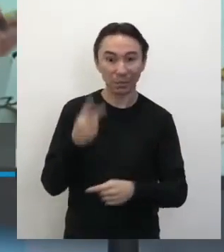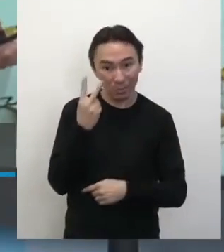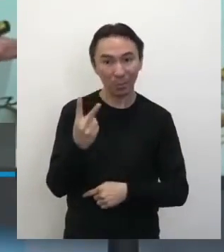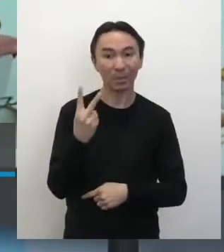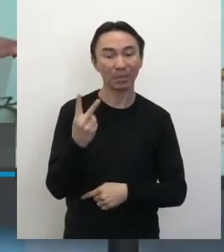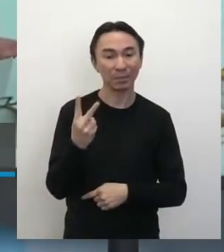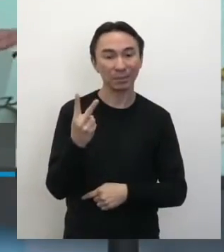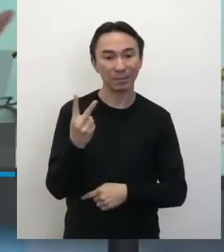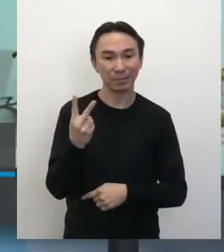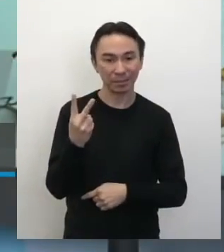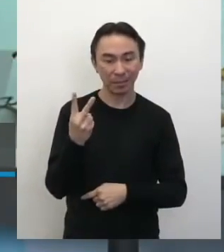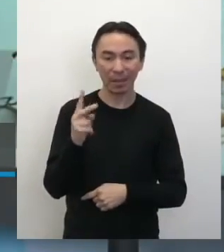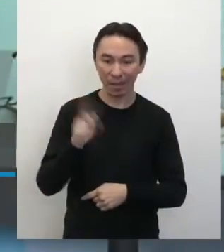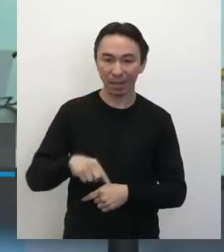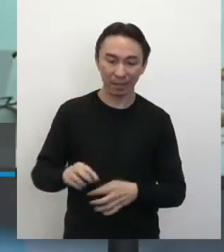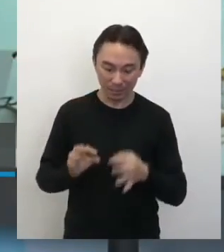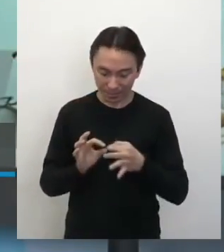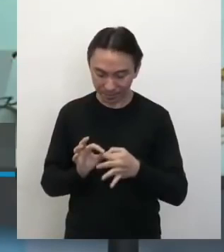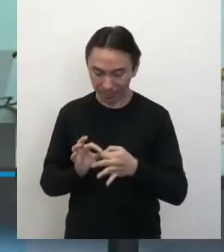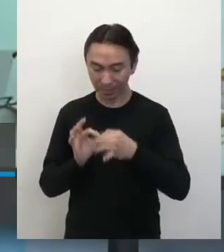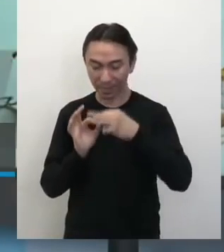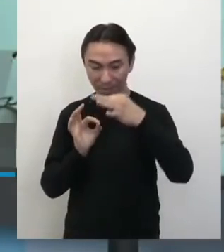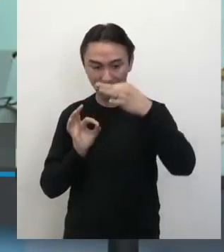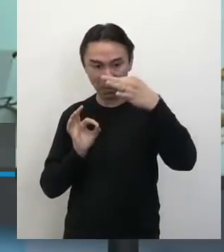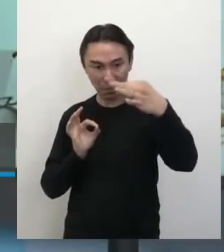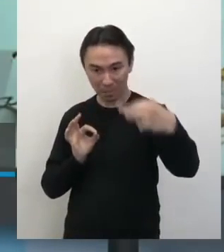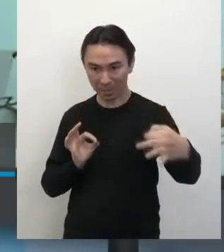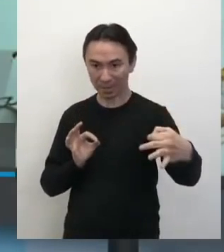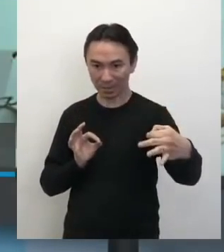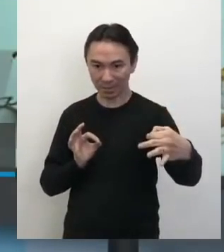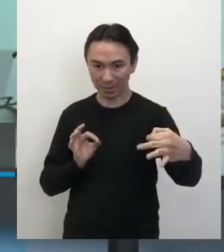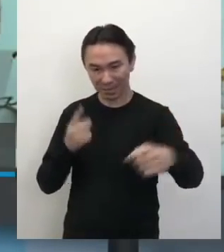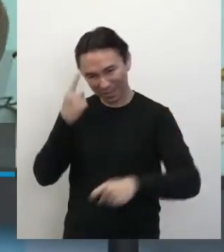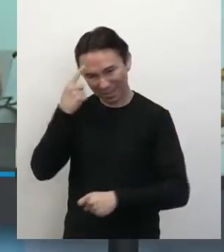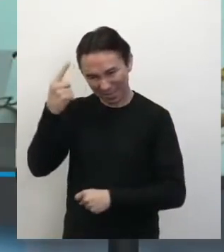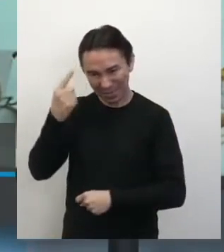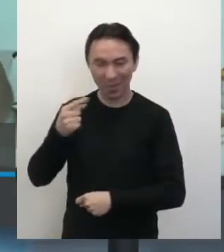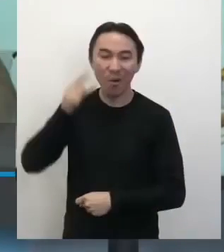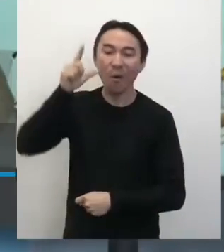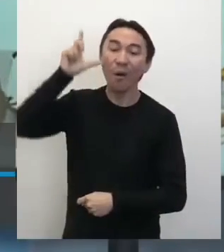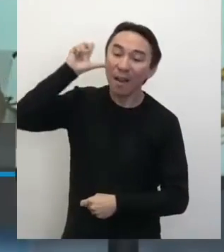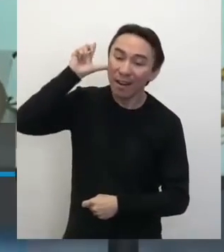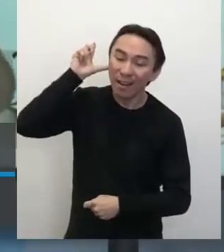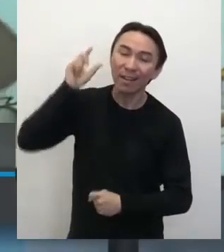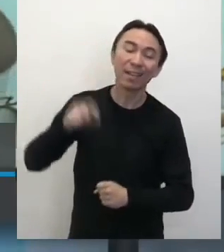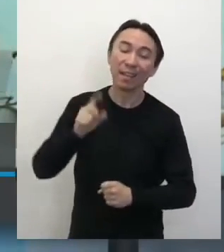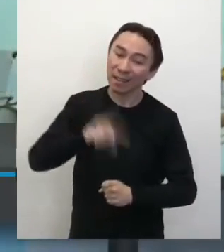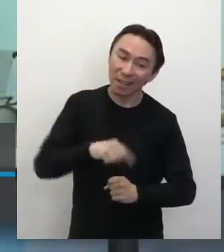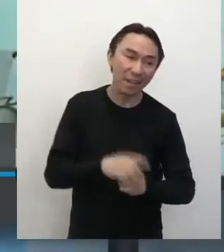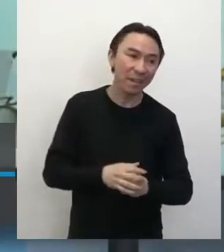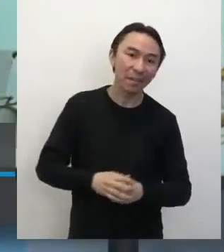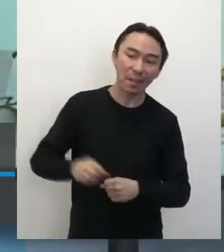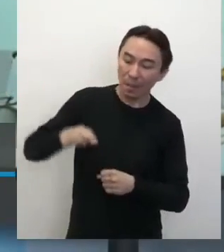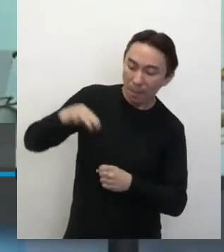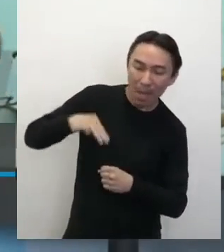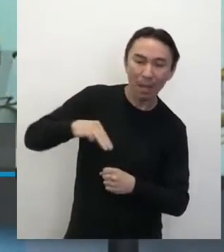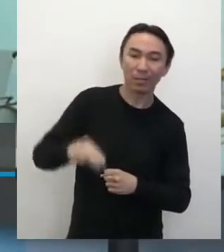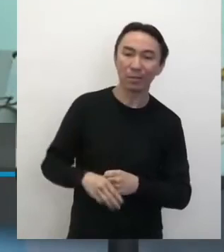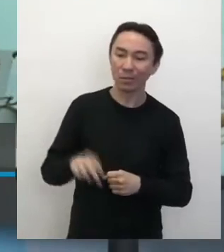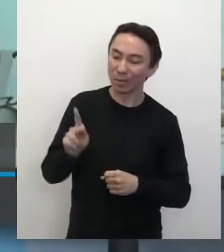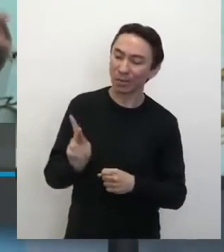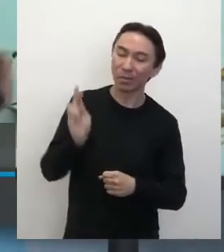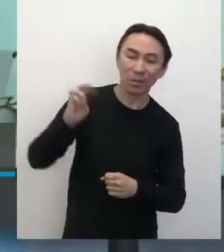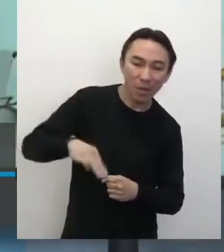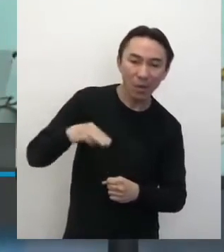delas é o comprimento, né? Que foi o que a gente trabalhou ontem, lembra? Metro, quilômetro, centímetro, milímetro.